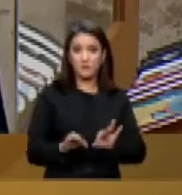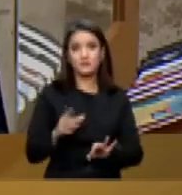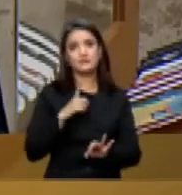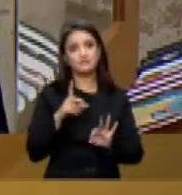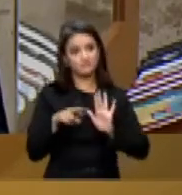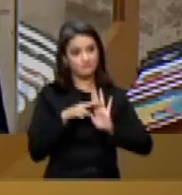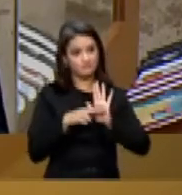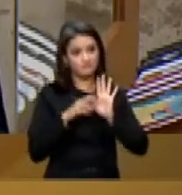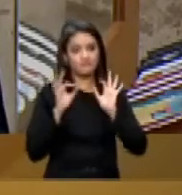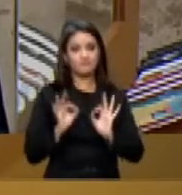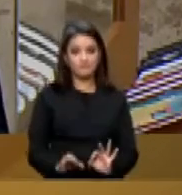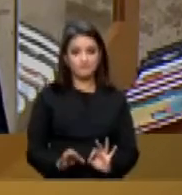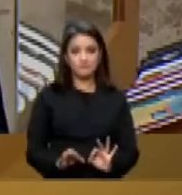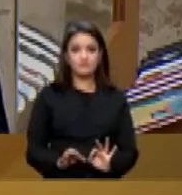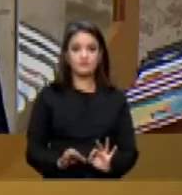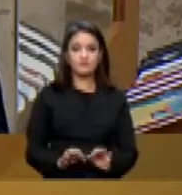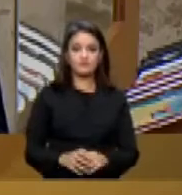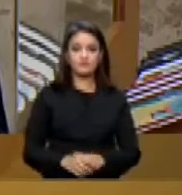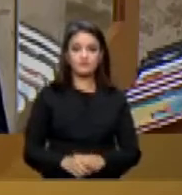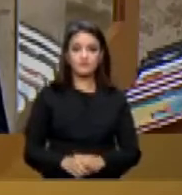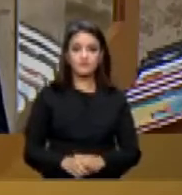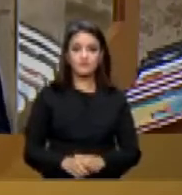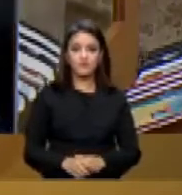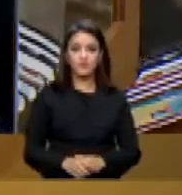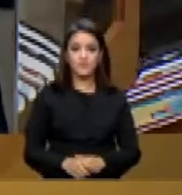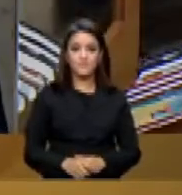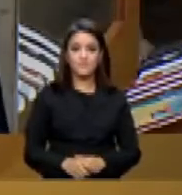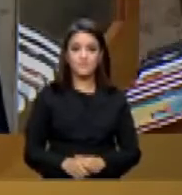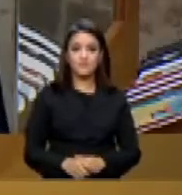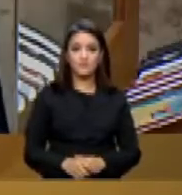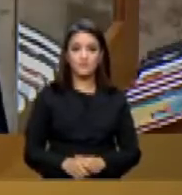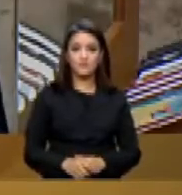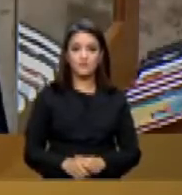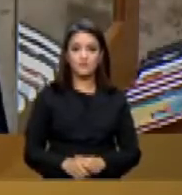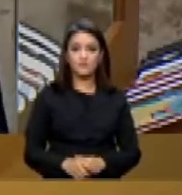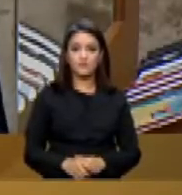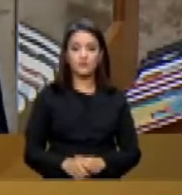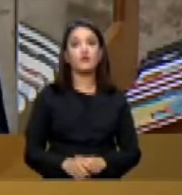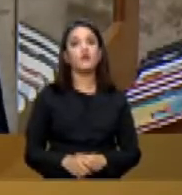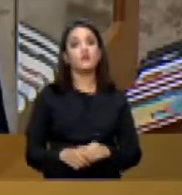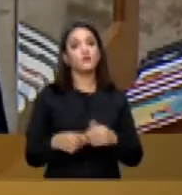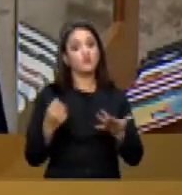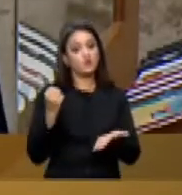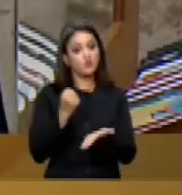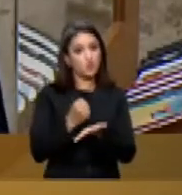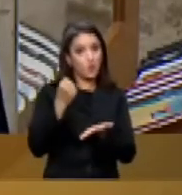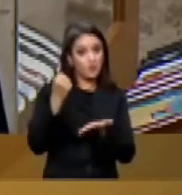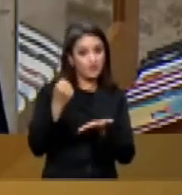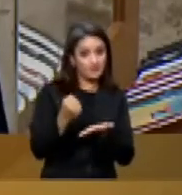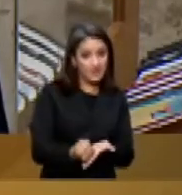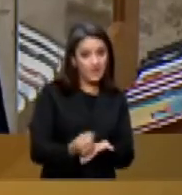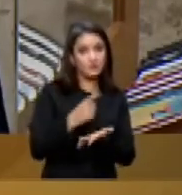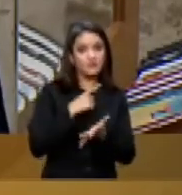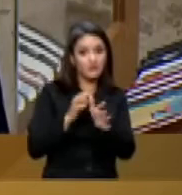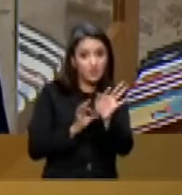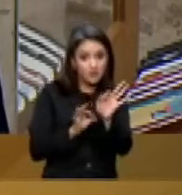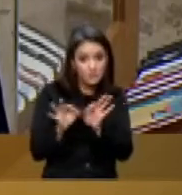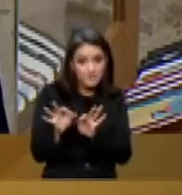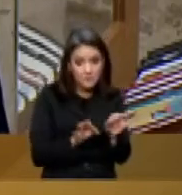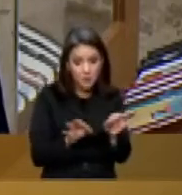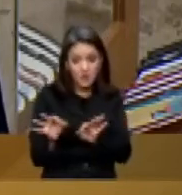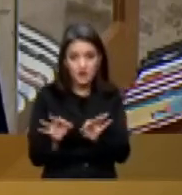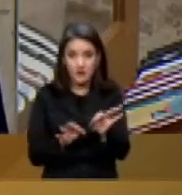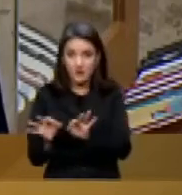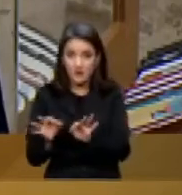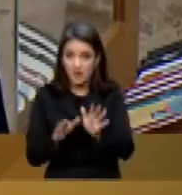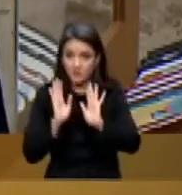regulares. Há expressa previsão de que, abro aspas, os contratos de programas regulares